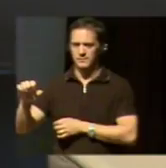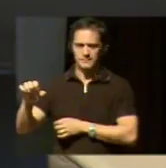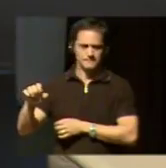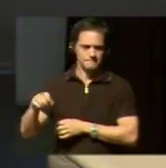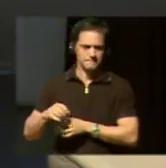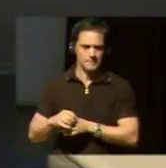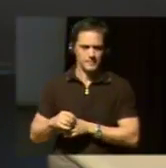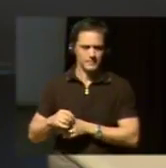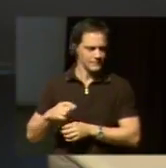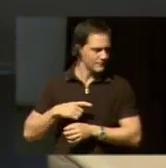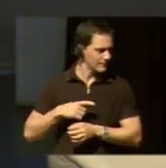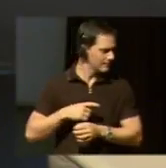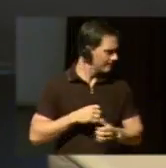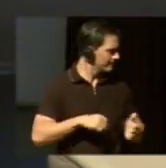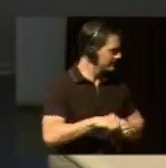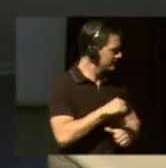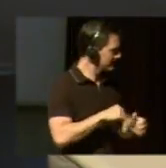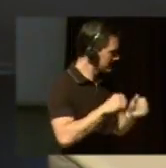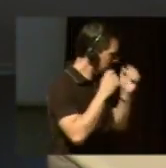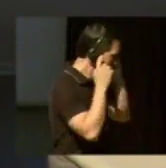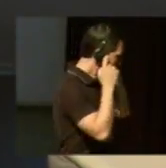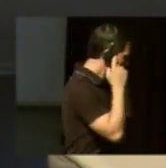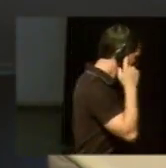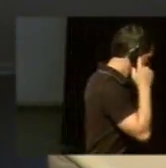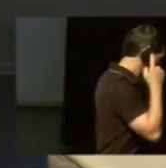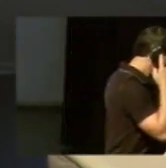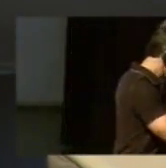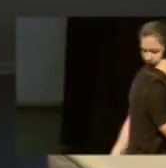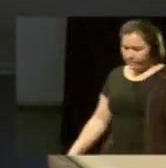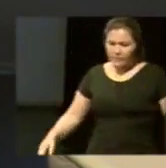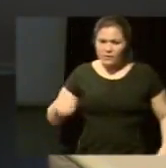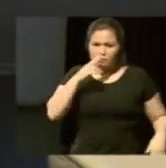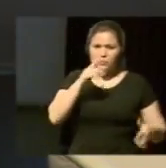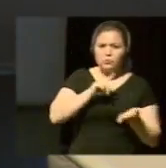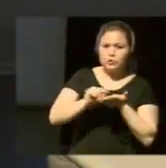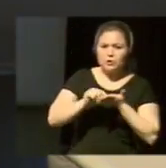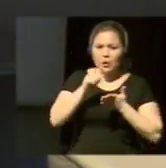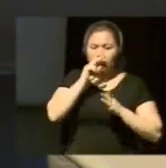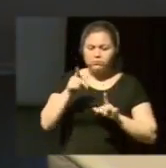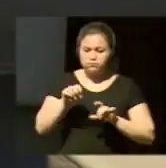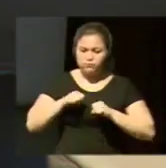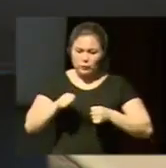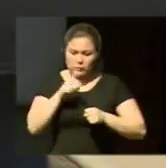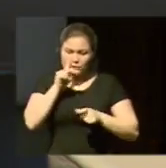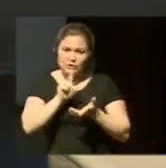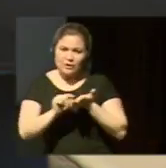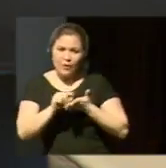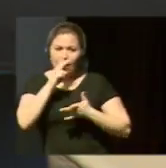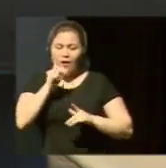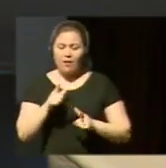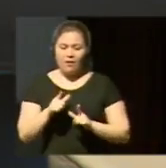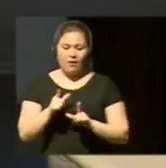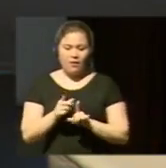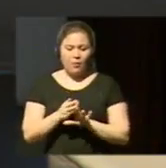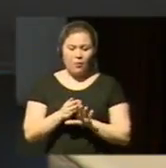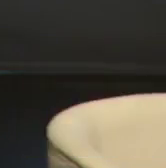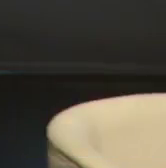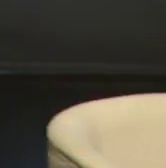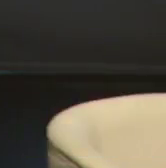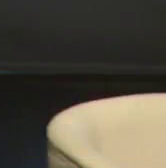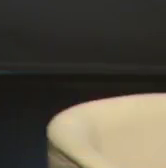problema muito maior pelo fato de termos um abismo digital, um fosso digital entre